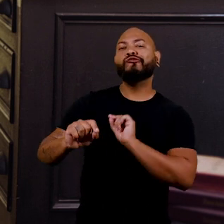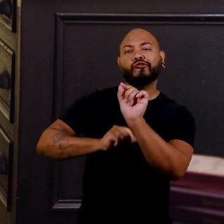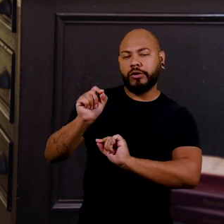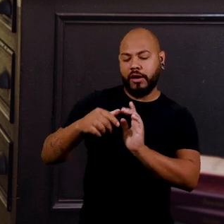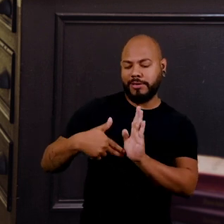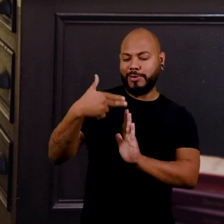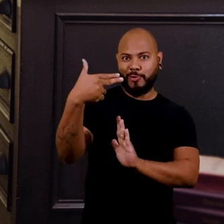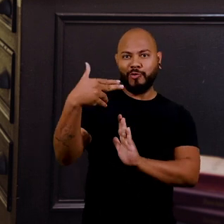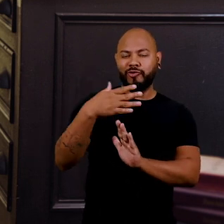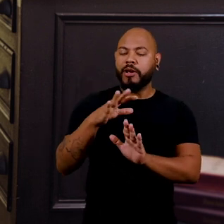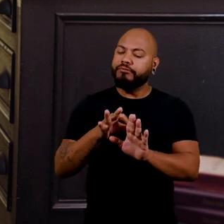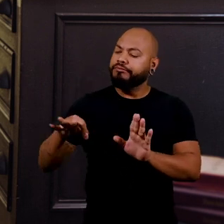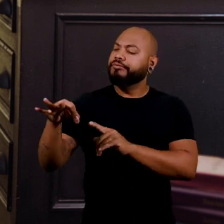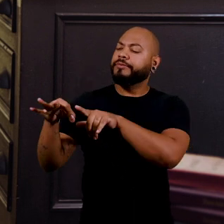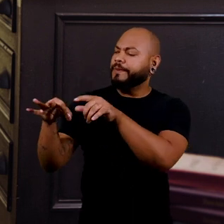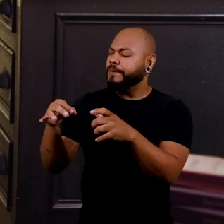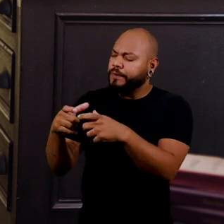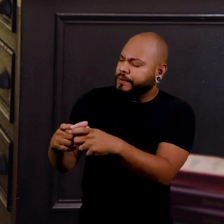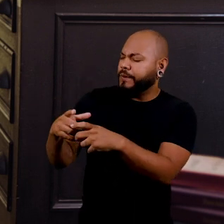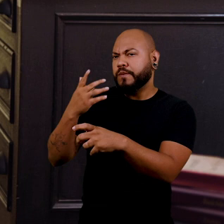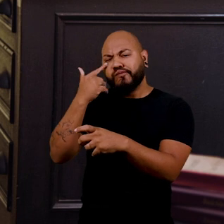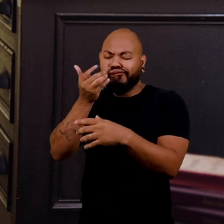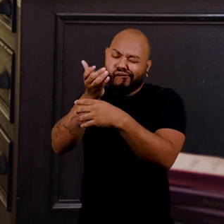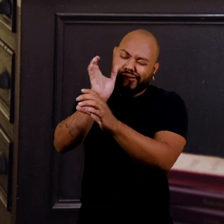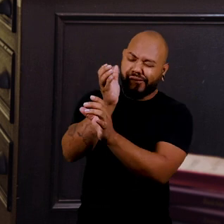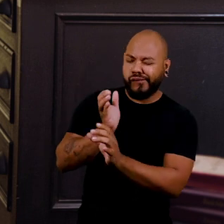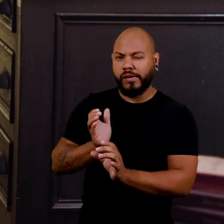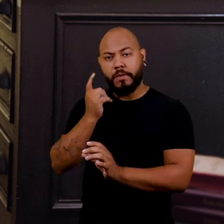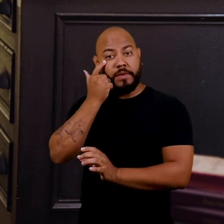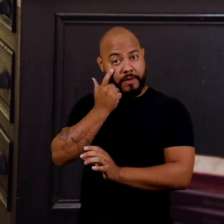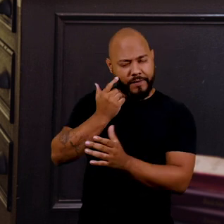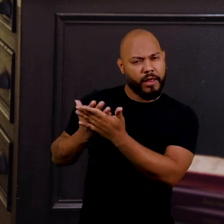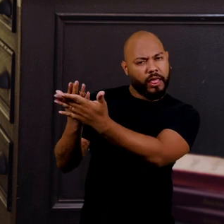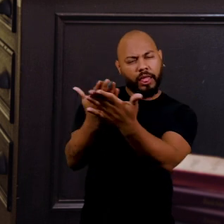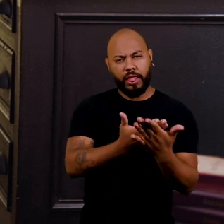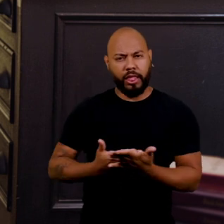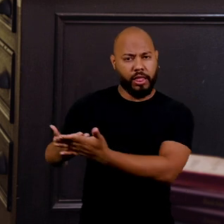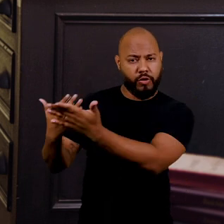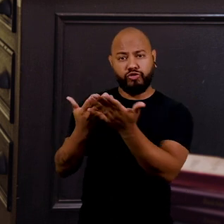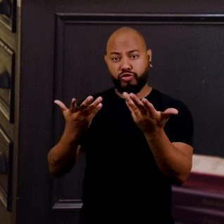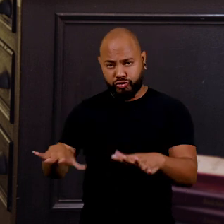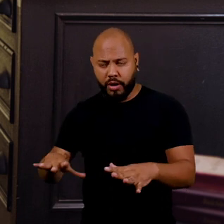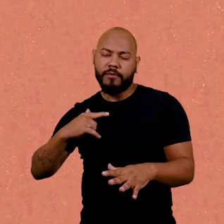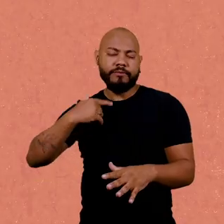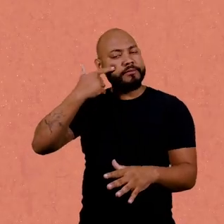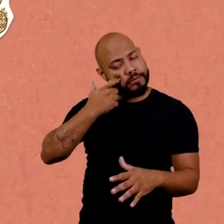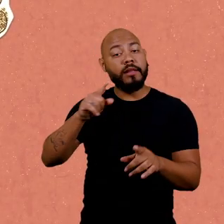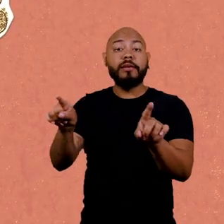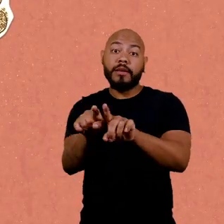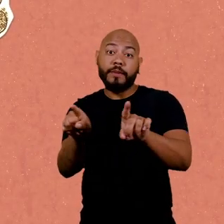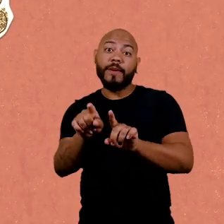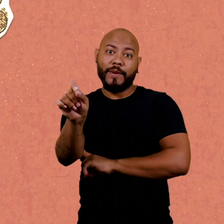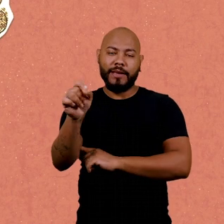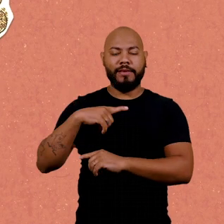do paciente quando ela vai para a cirurgia, retira um fragmento do tecido do tumor deles, da mesma que vai para a anatomia patológica. A gente